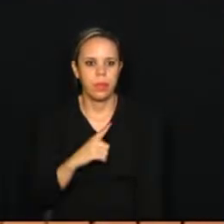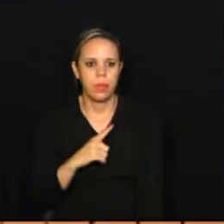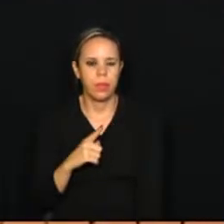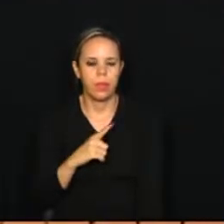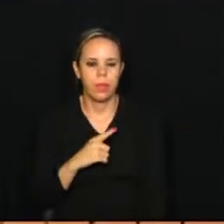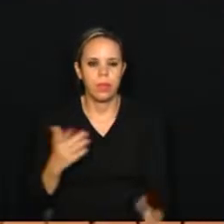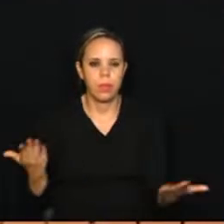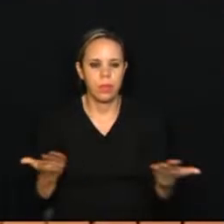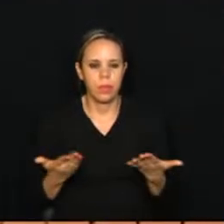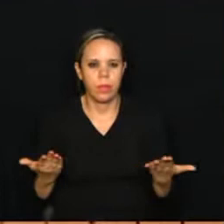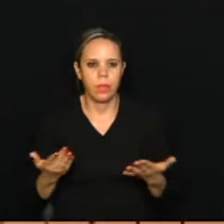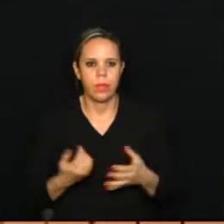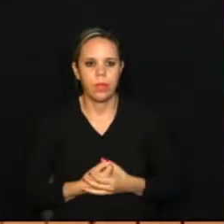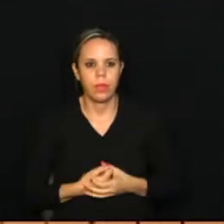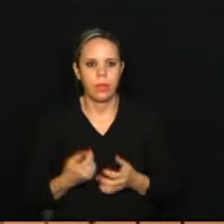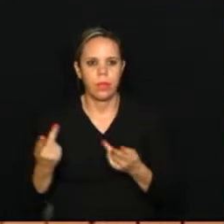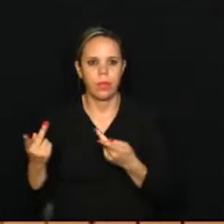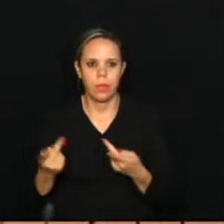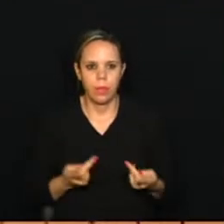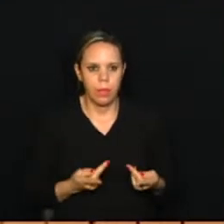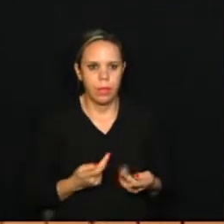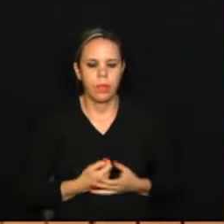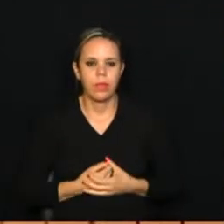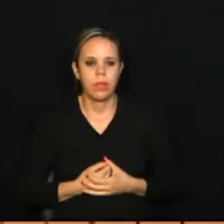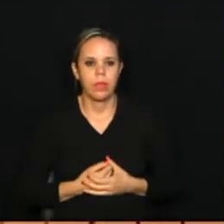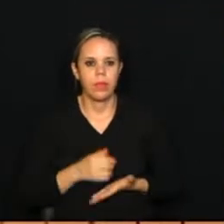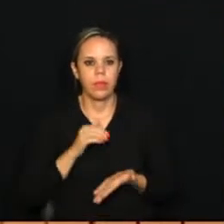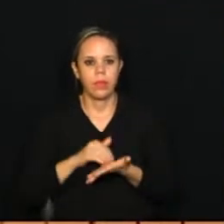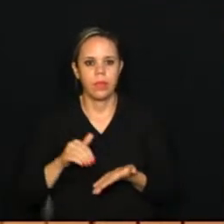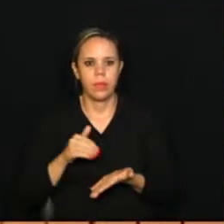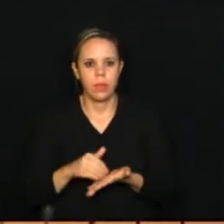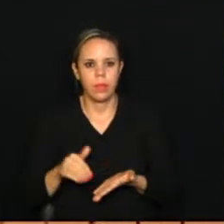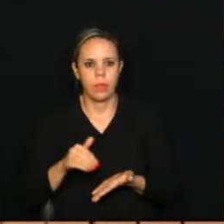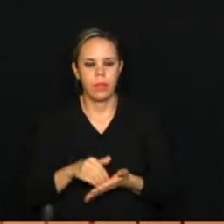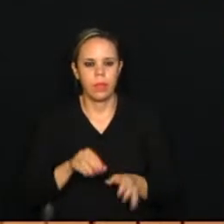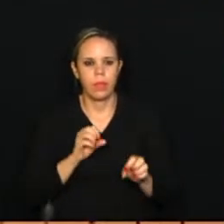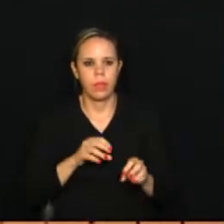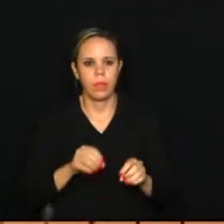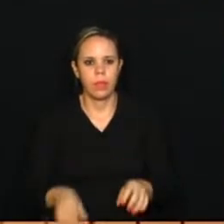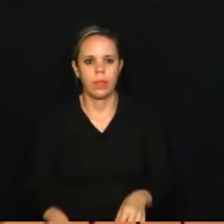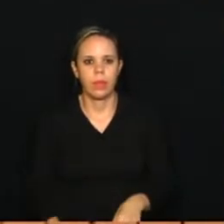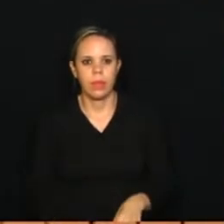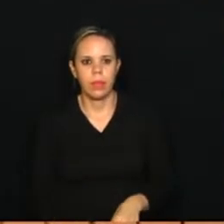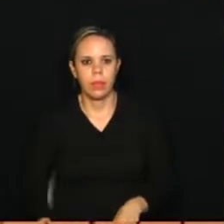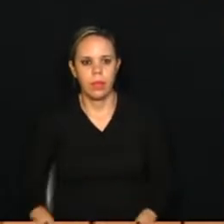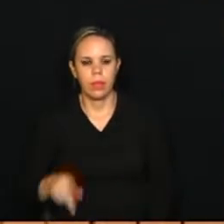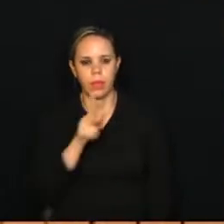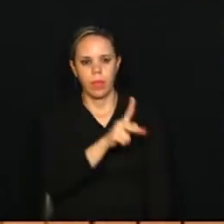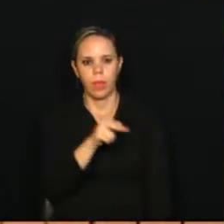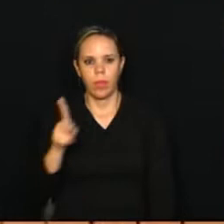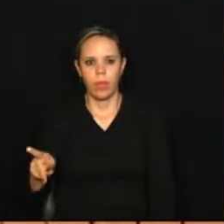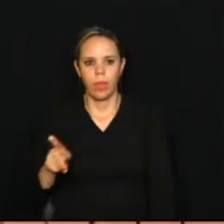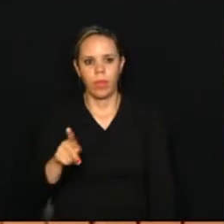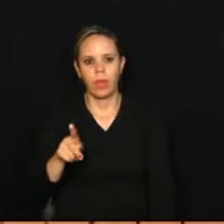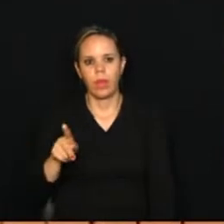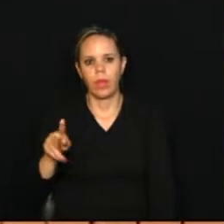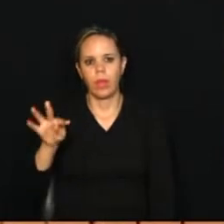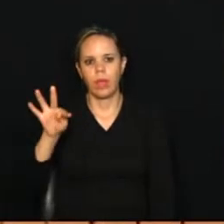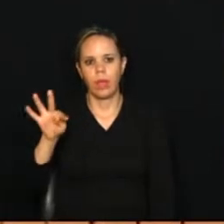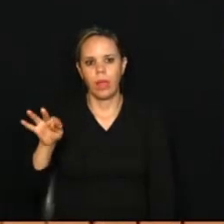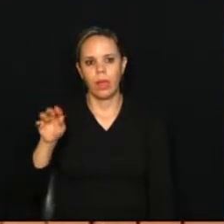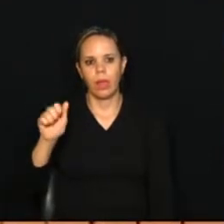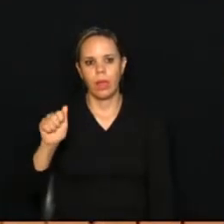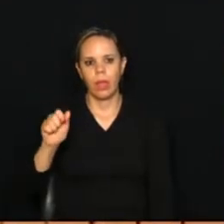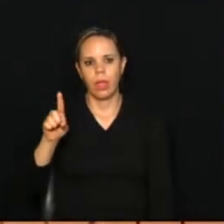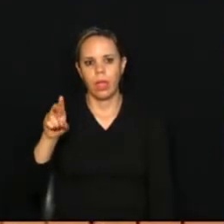hoje conosco como convidados o secretário municipal de Educação, o professor José Tadeu Jorge, e